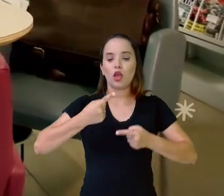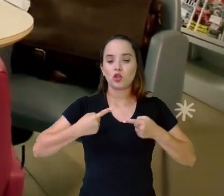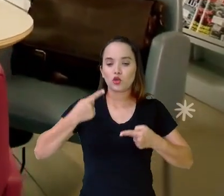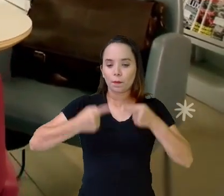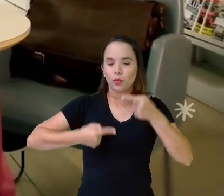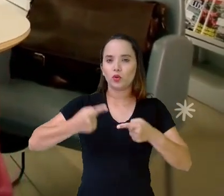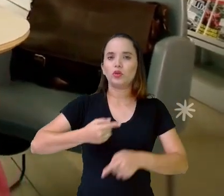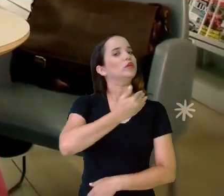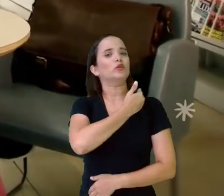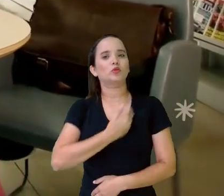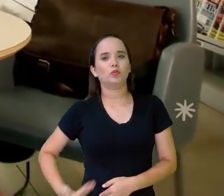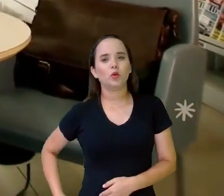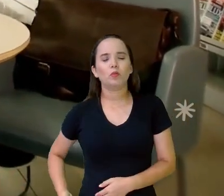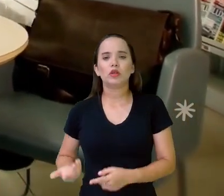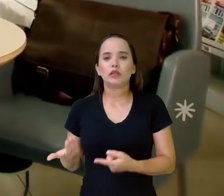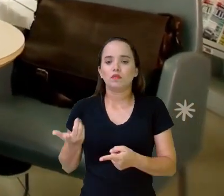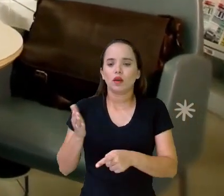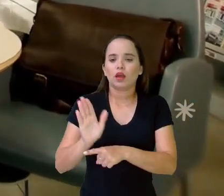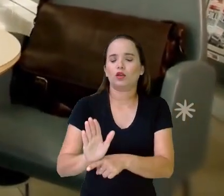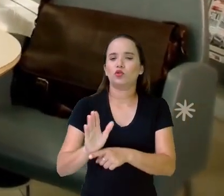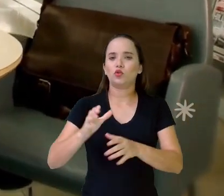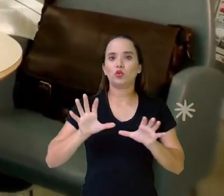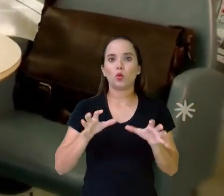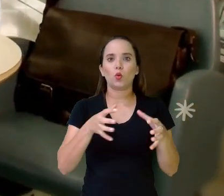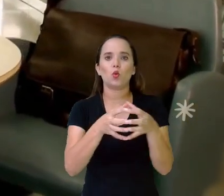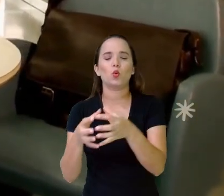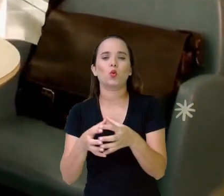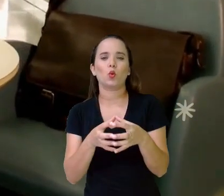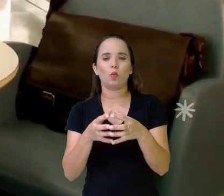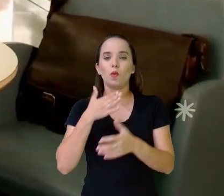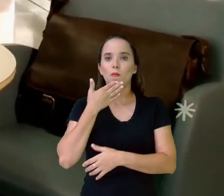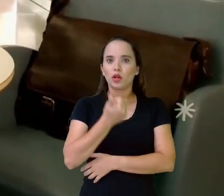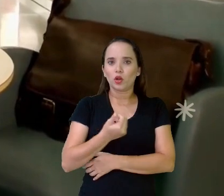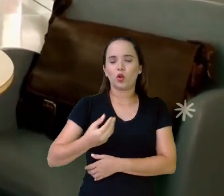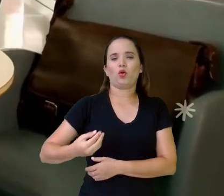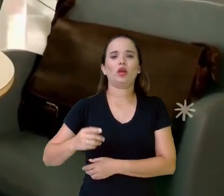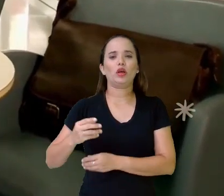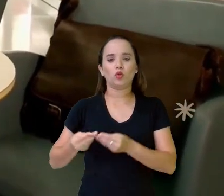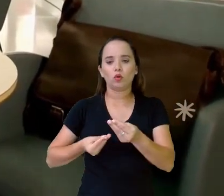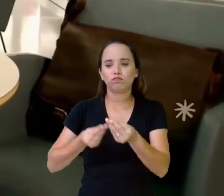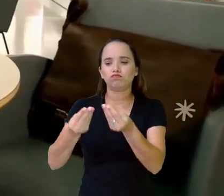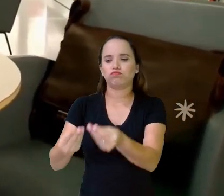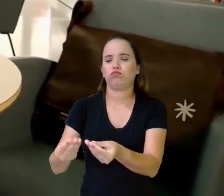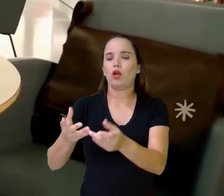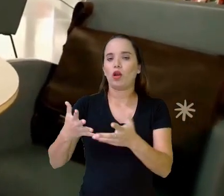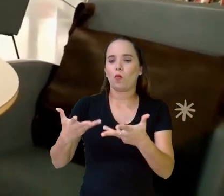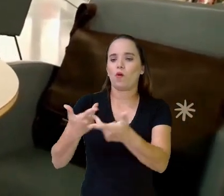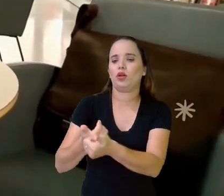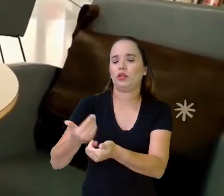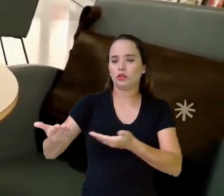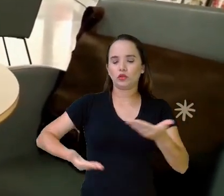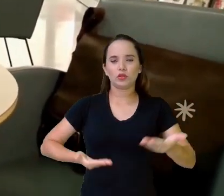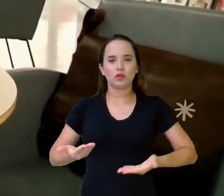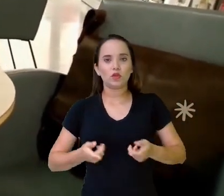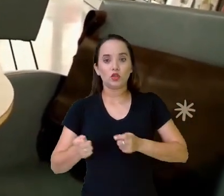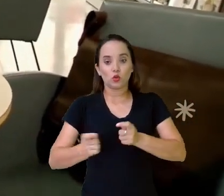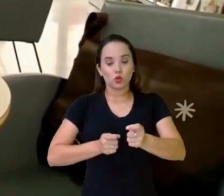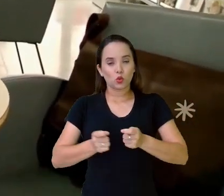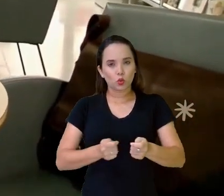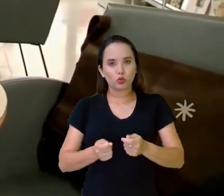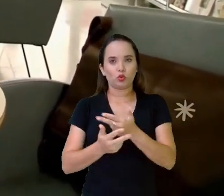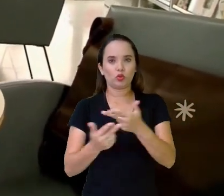que atendam à coletividade, melhorando os níveis de oferta, qualidade dos serviços e maior controle dos recursos